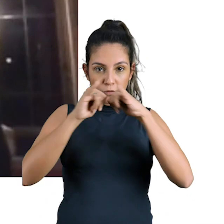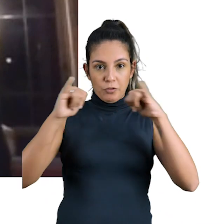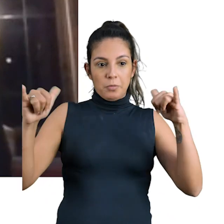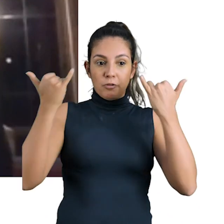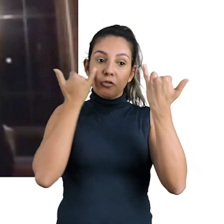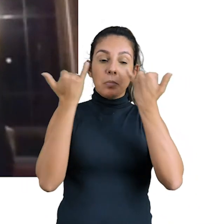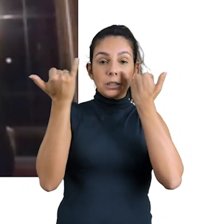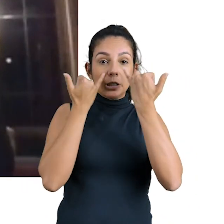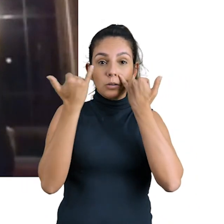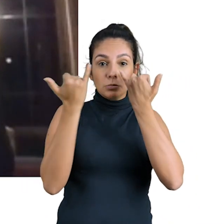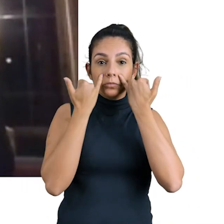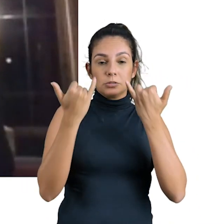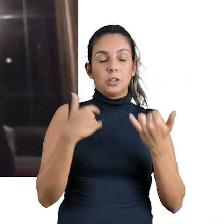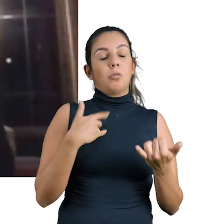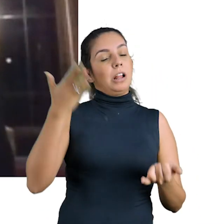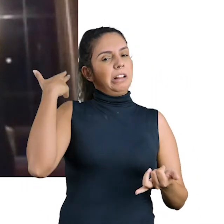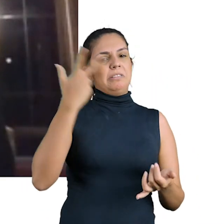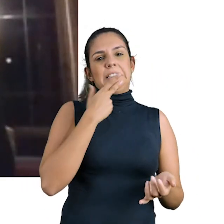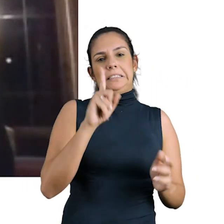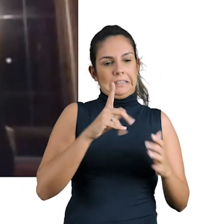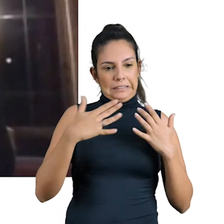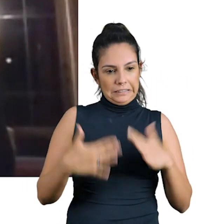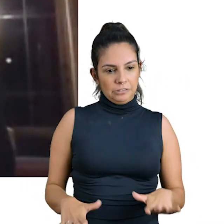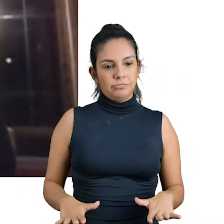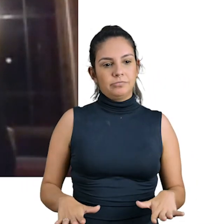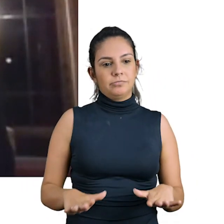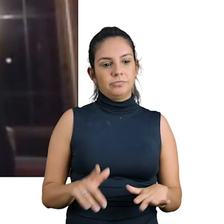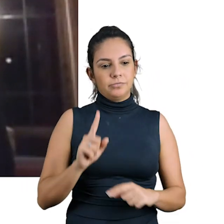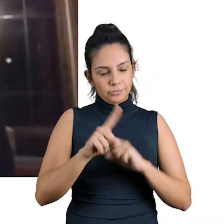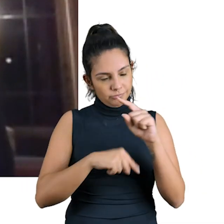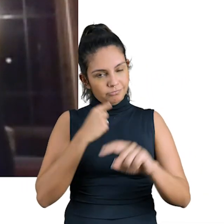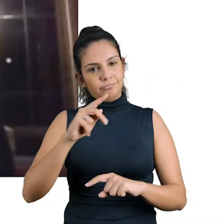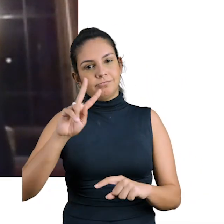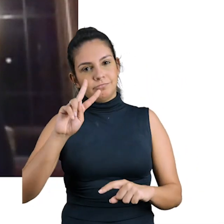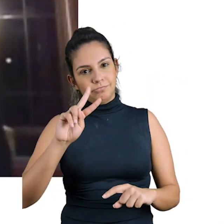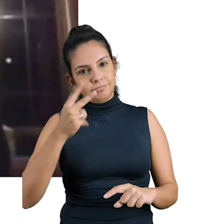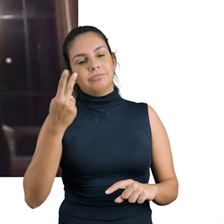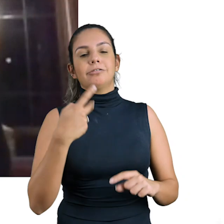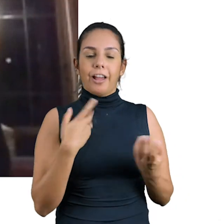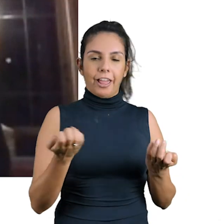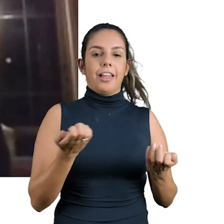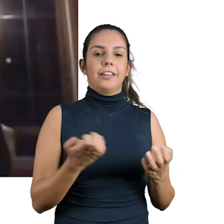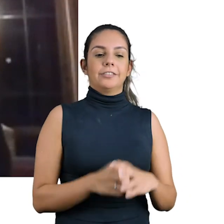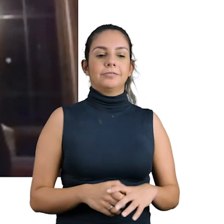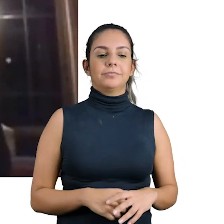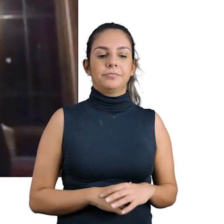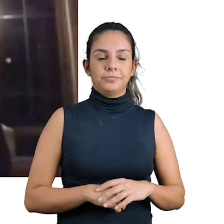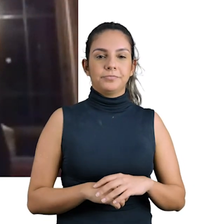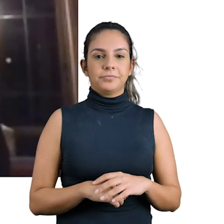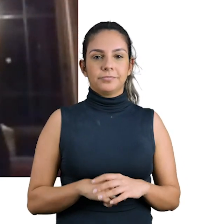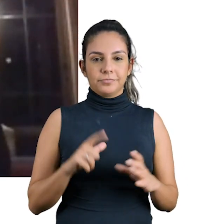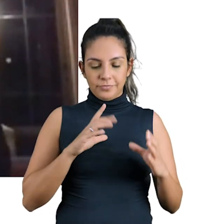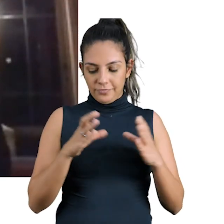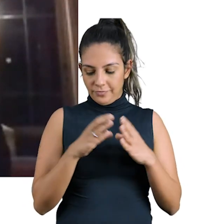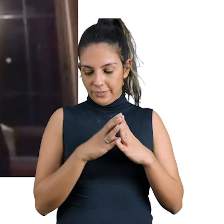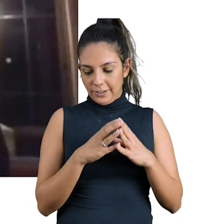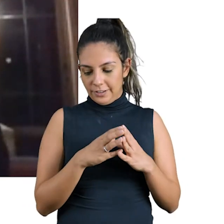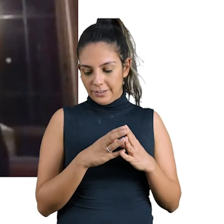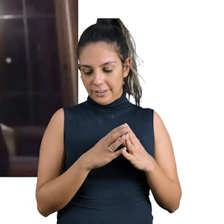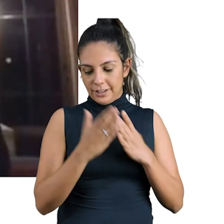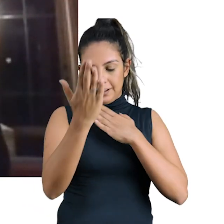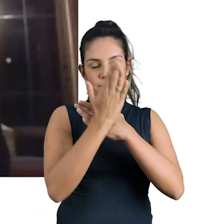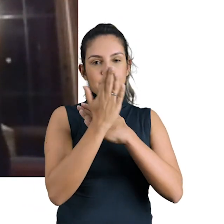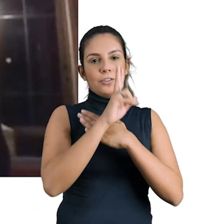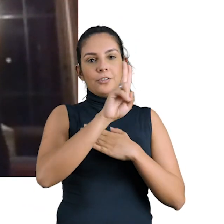informação. A princípio eu neguei, e depois eu resolvi que era isso mesmo, e tenho esse grupo sensacional